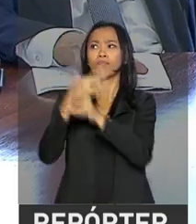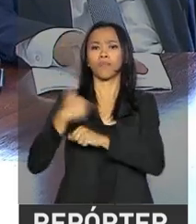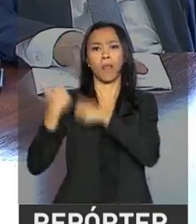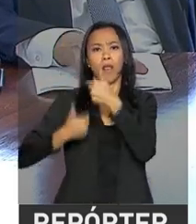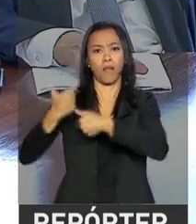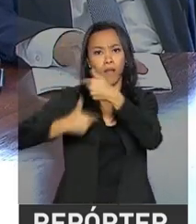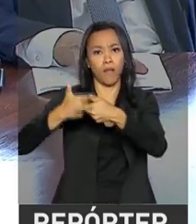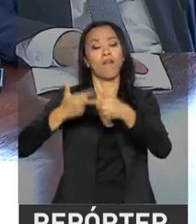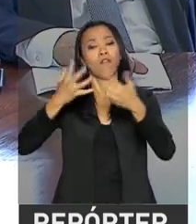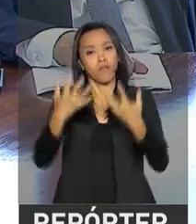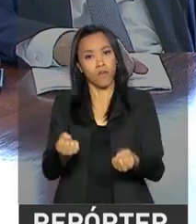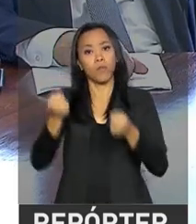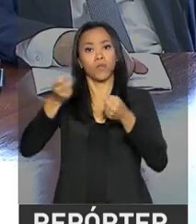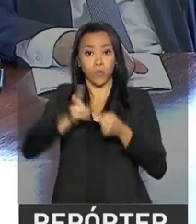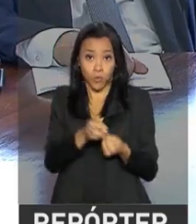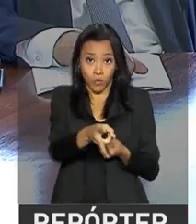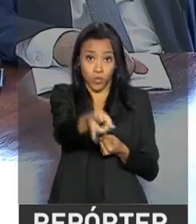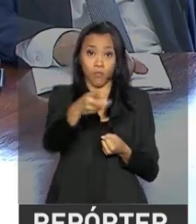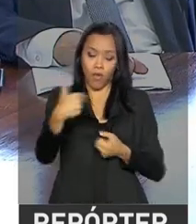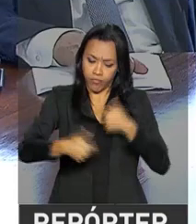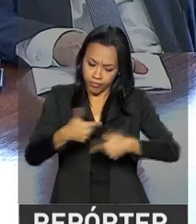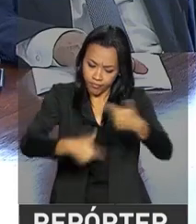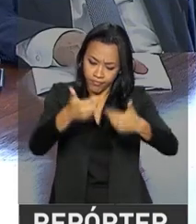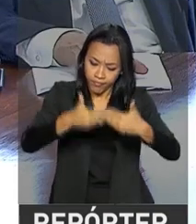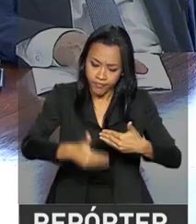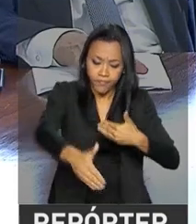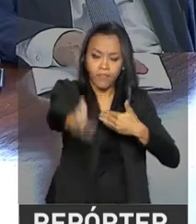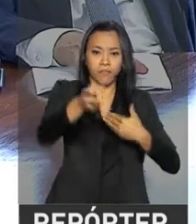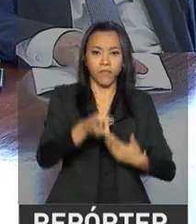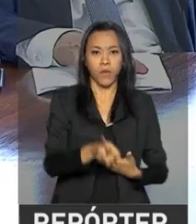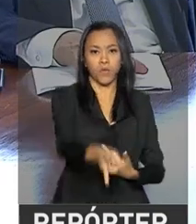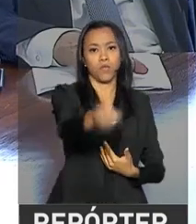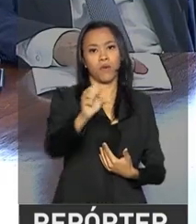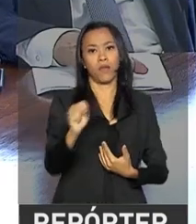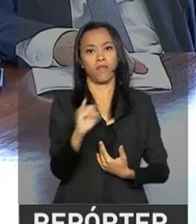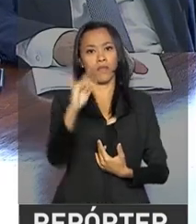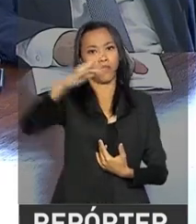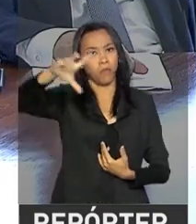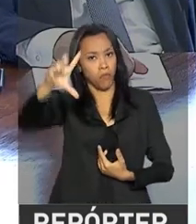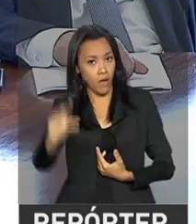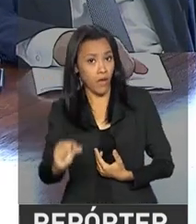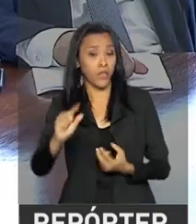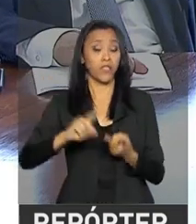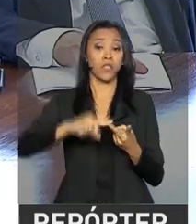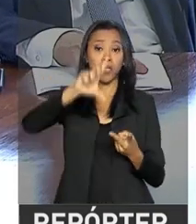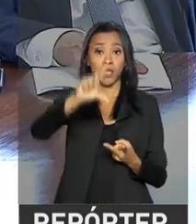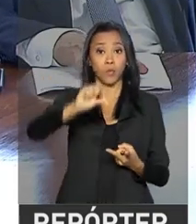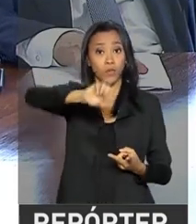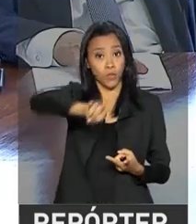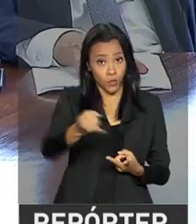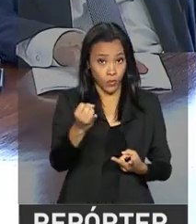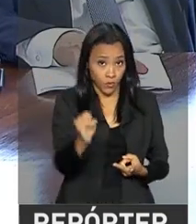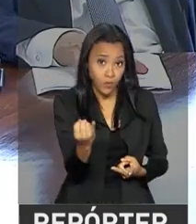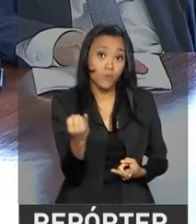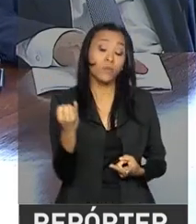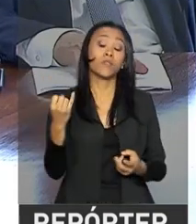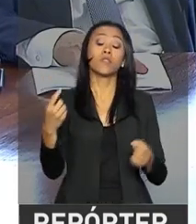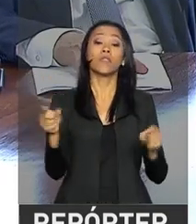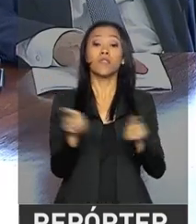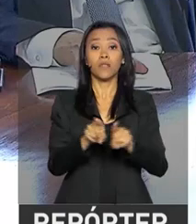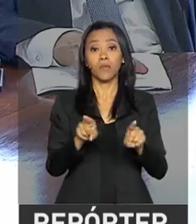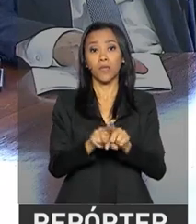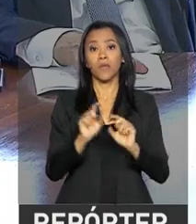temos que continuar a fazer para manter a inflação a taxa para reger os juros tal como vem sendo reduzidos em